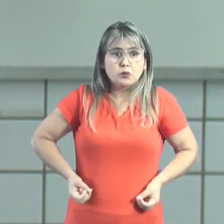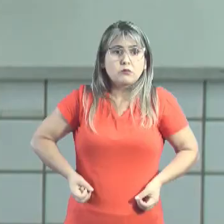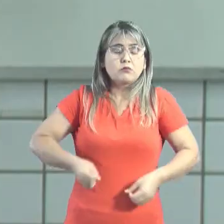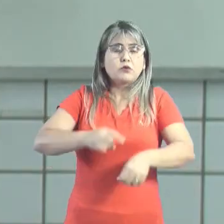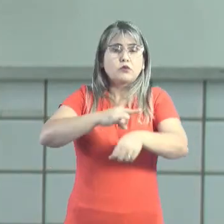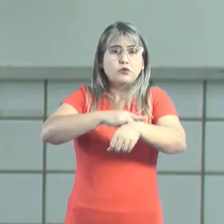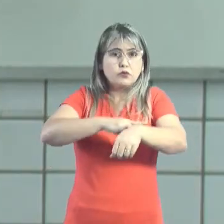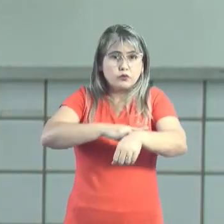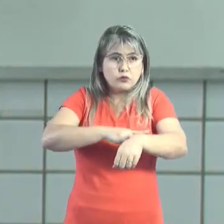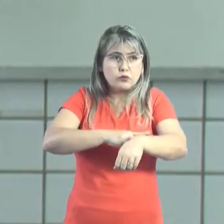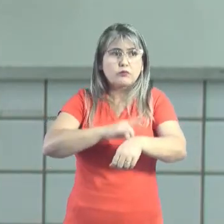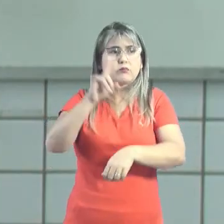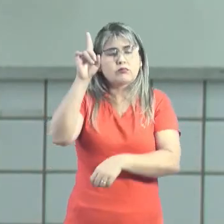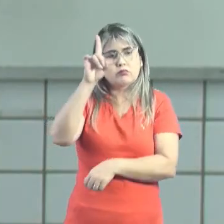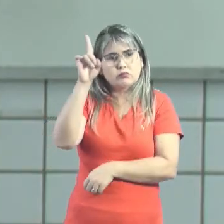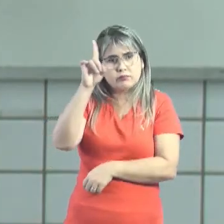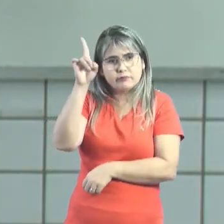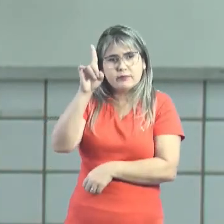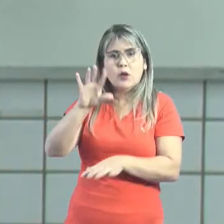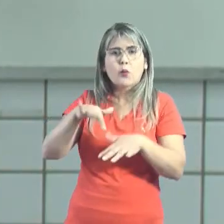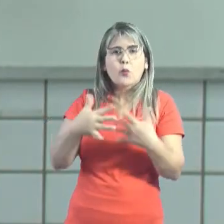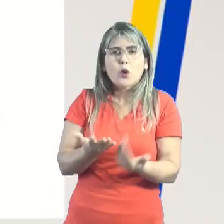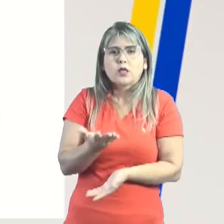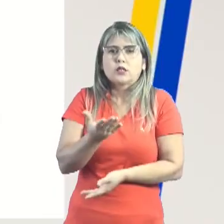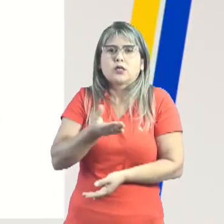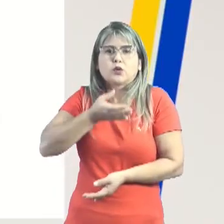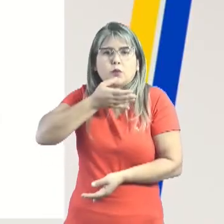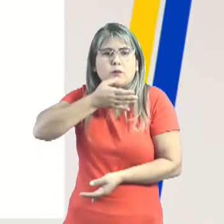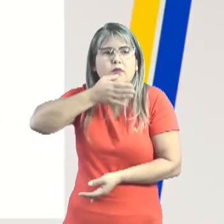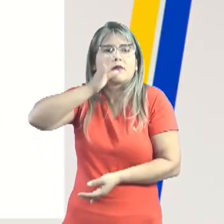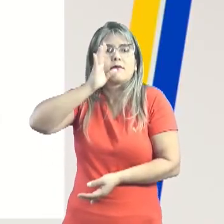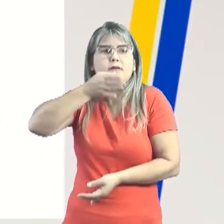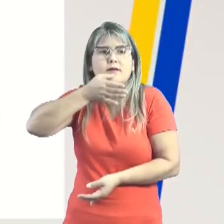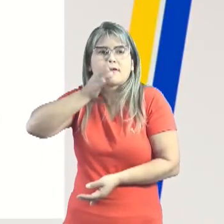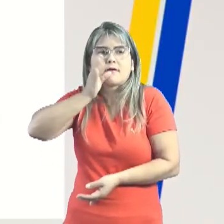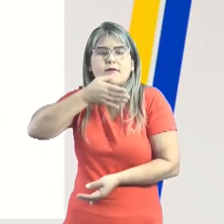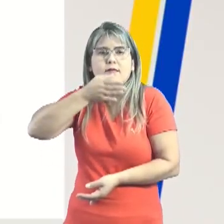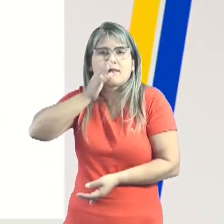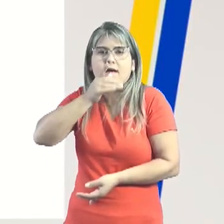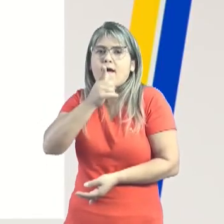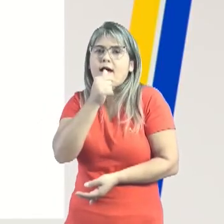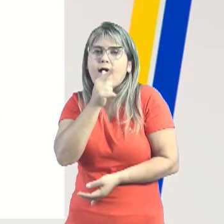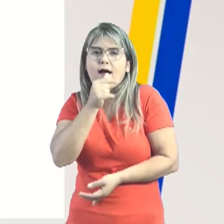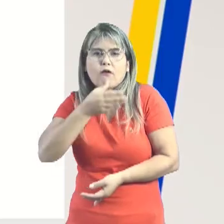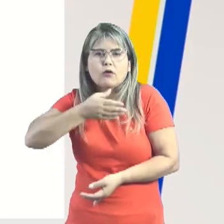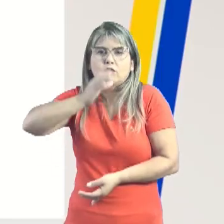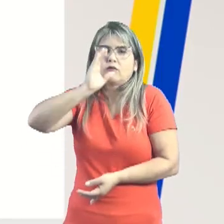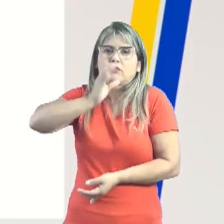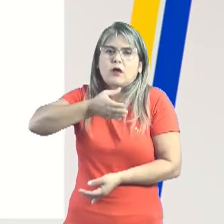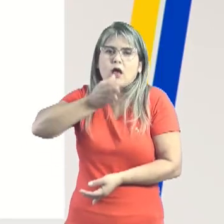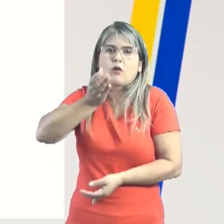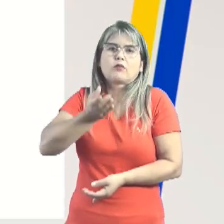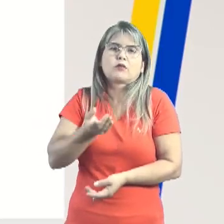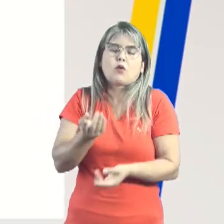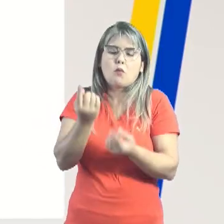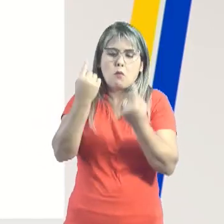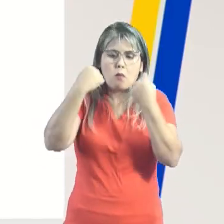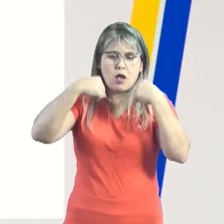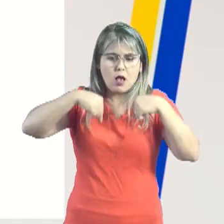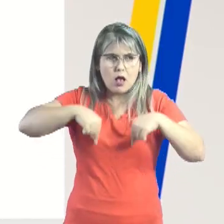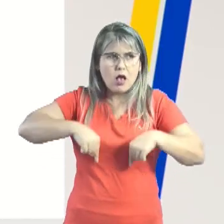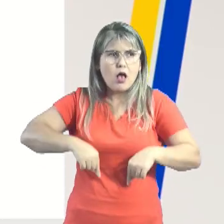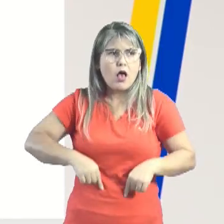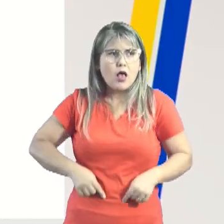urinário, viu? E aí as veias e artérias fazem essa comunicação, passam pelos rins e aí